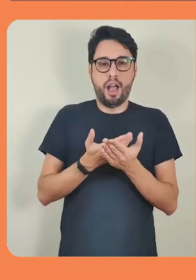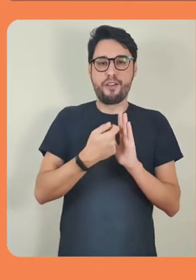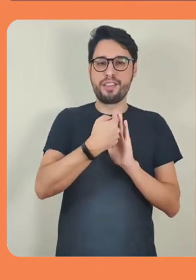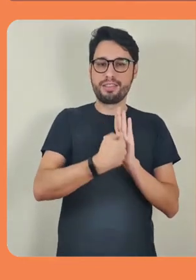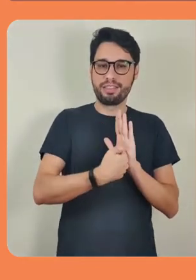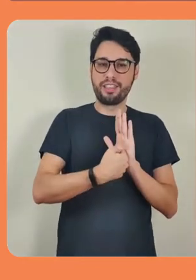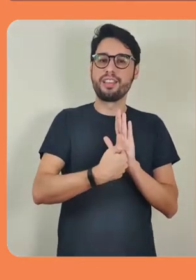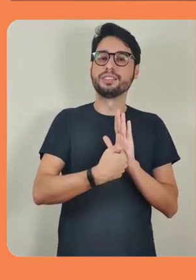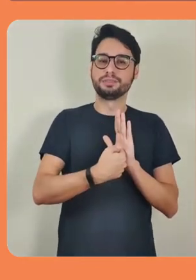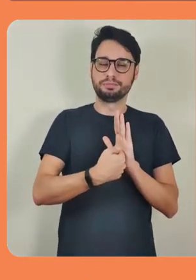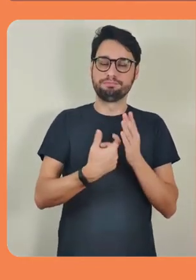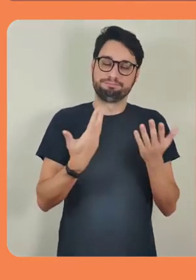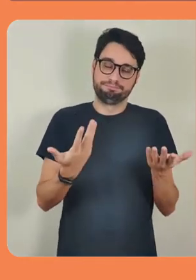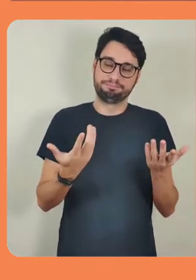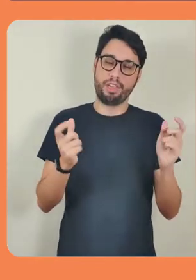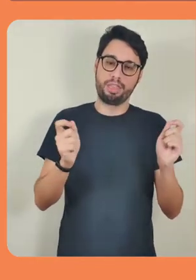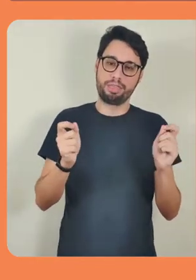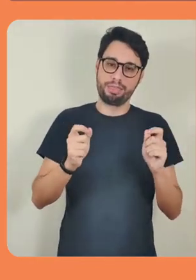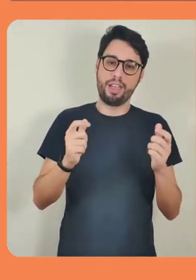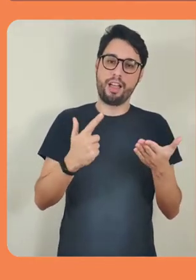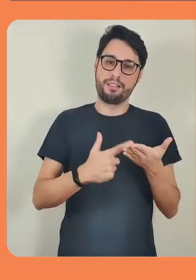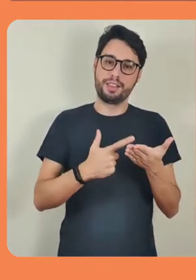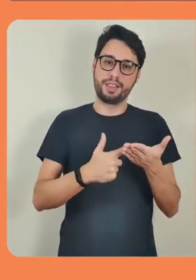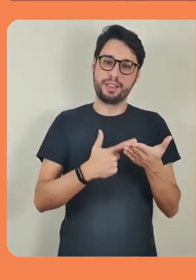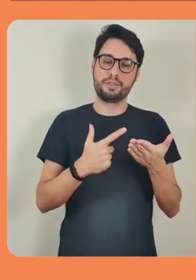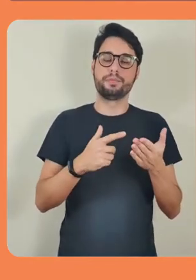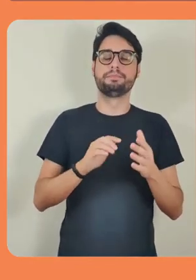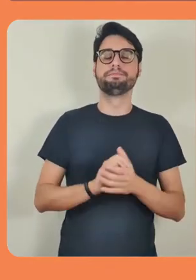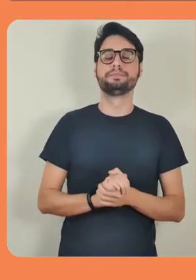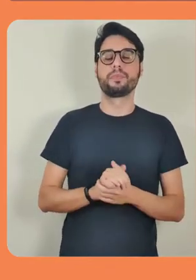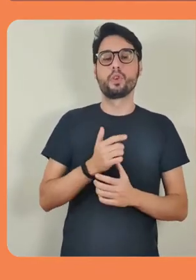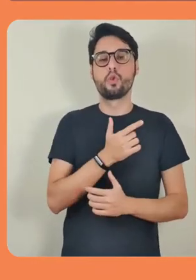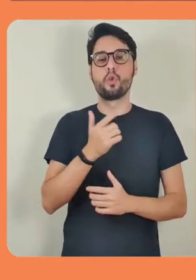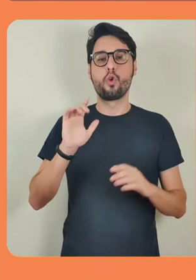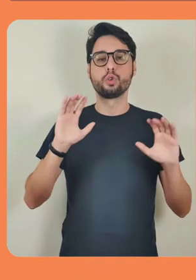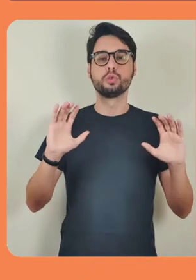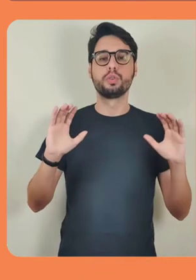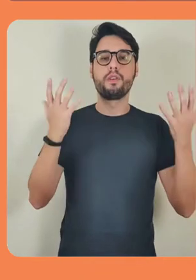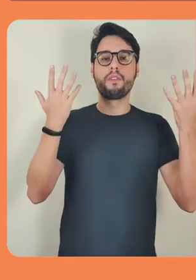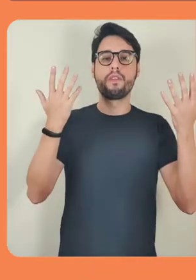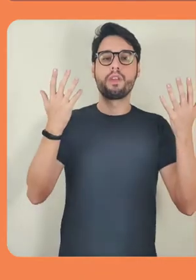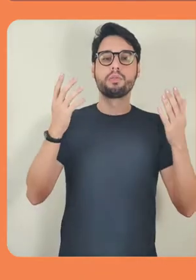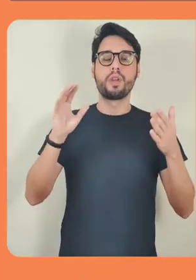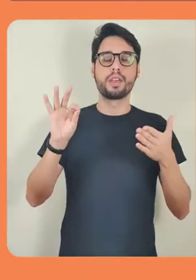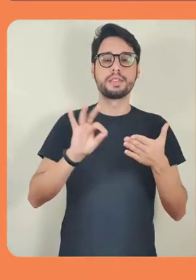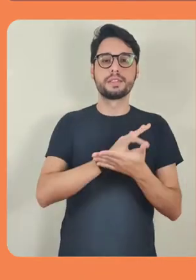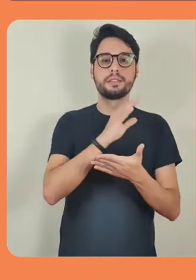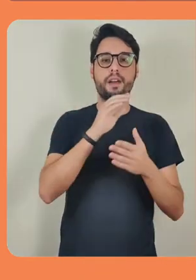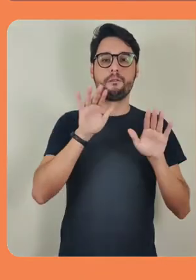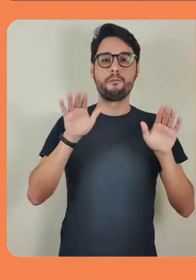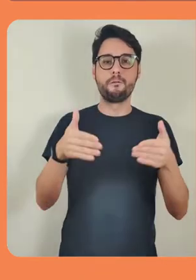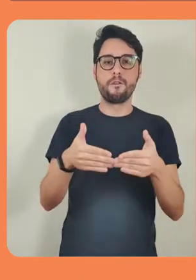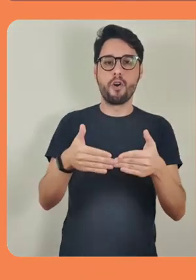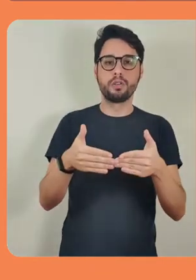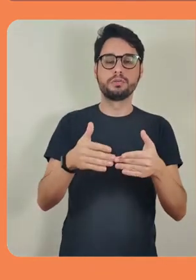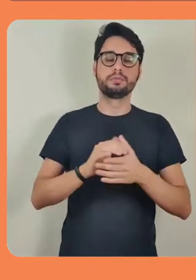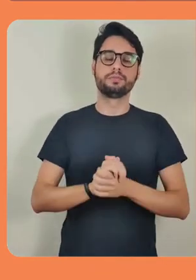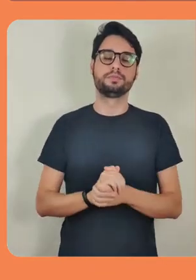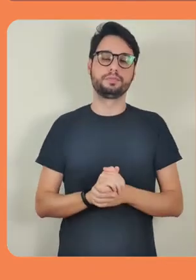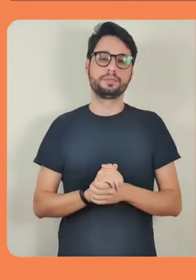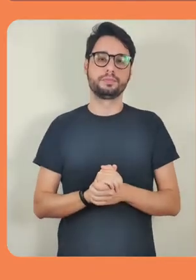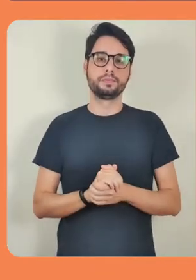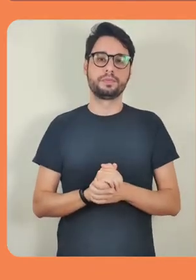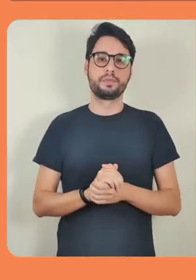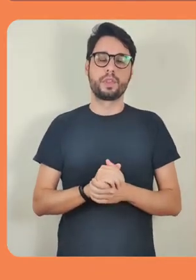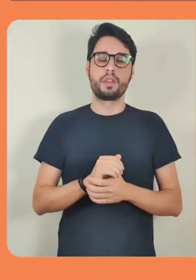são as vídeo-aulas e os o vídeo e as aulas em texto né em